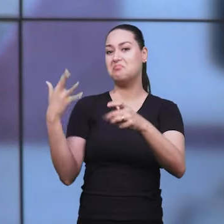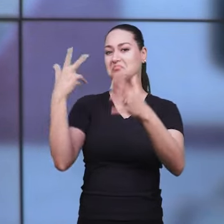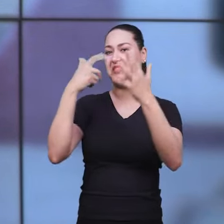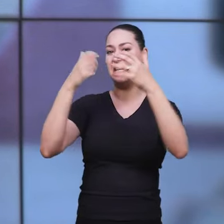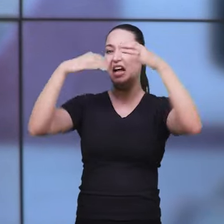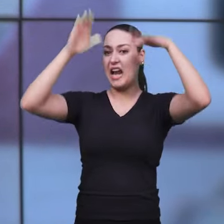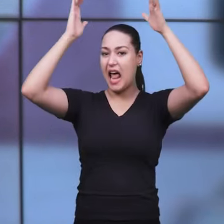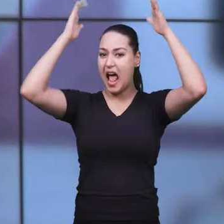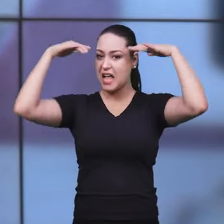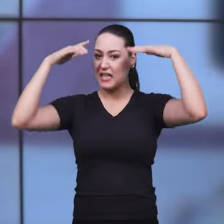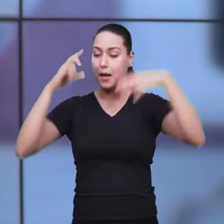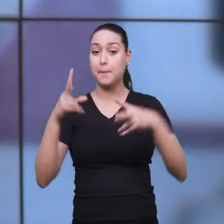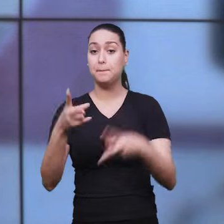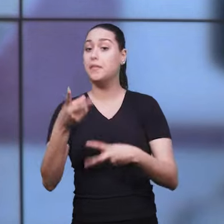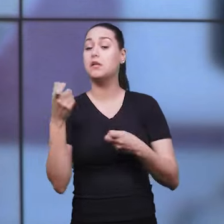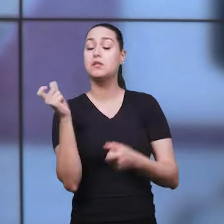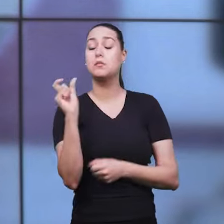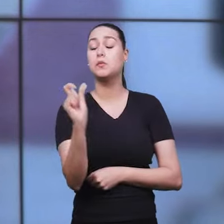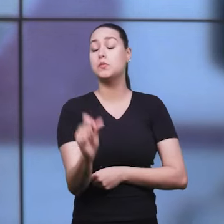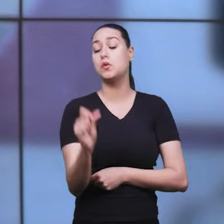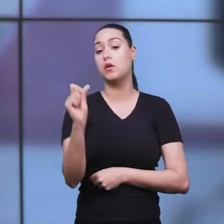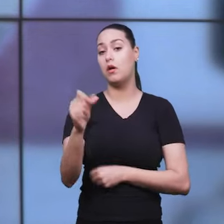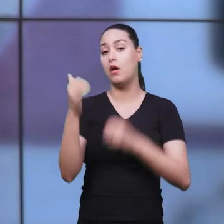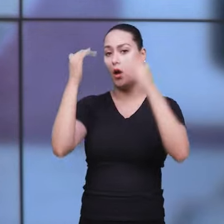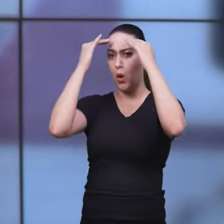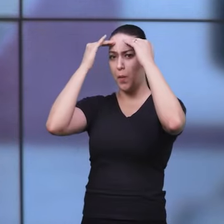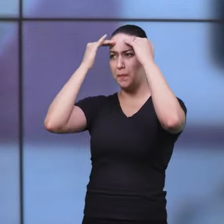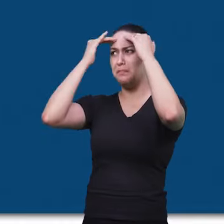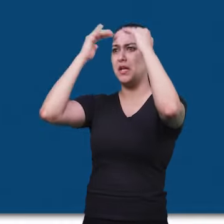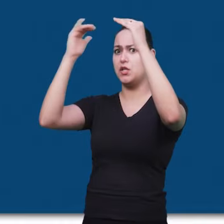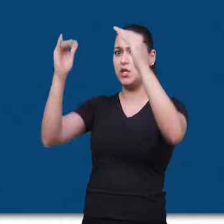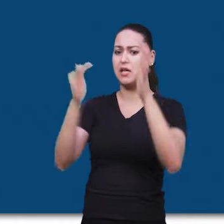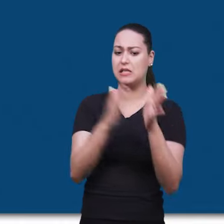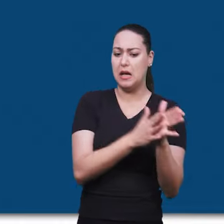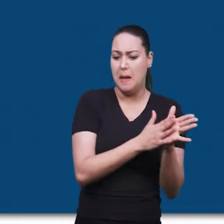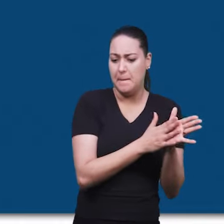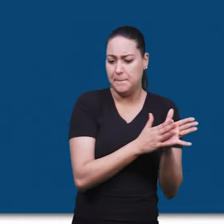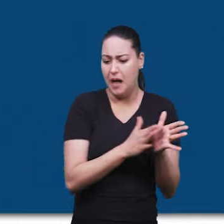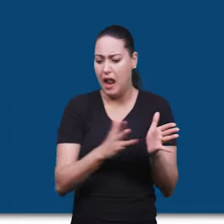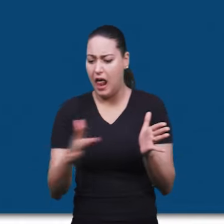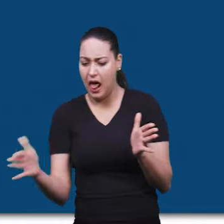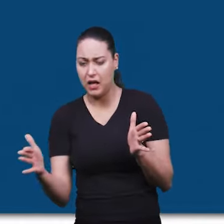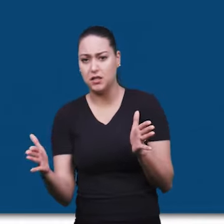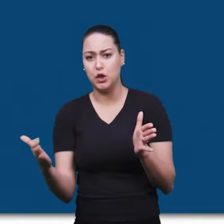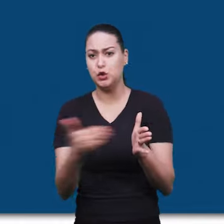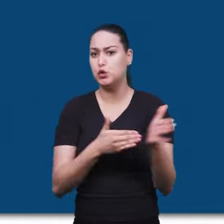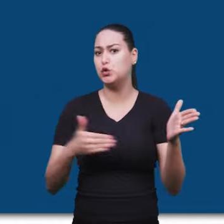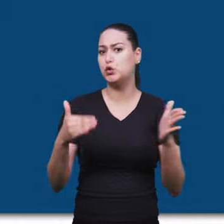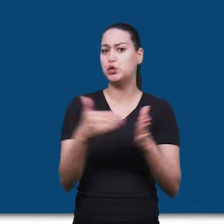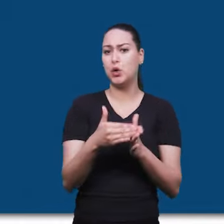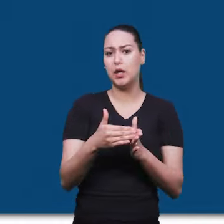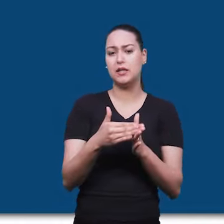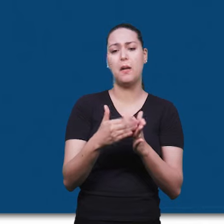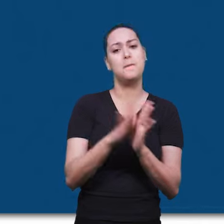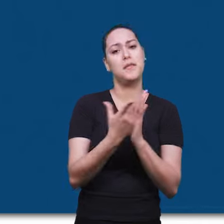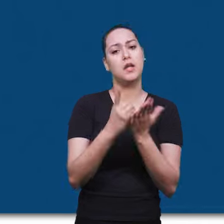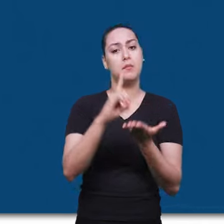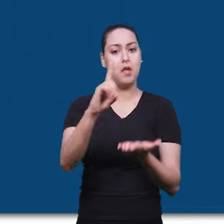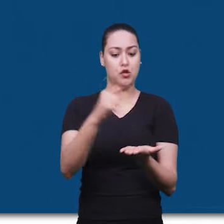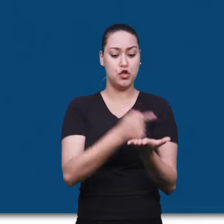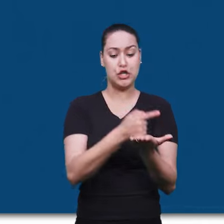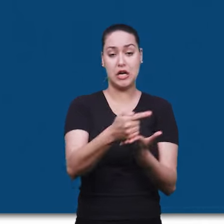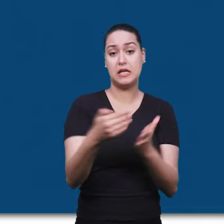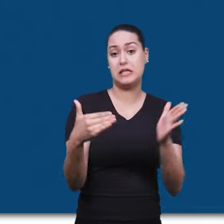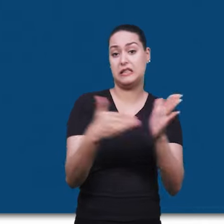rainha. Vemos neste quadro que a obediência perpassa toda a Bíblia. A obediência à lei no Velho